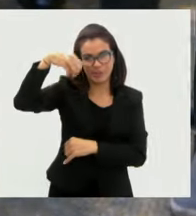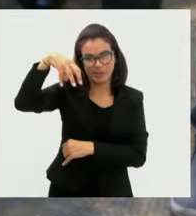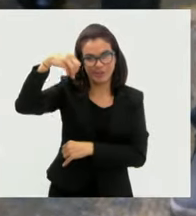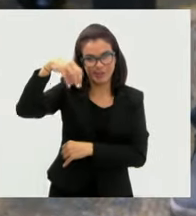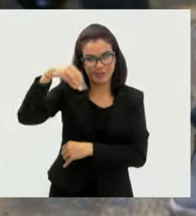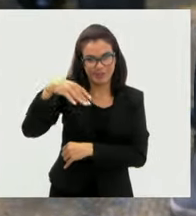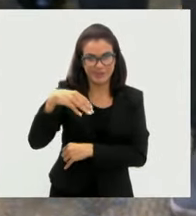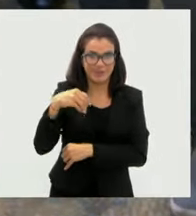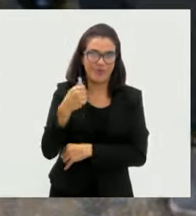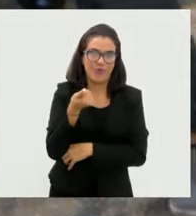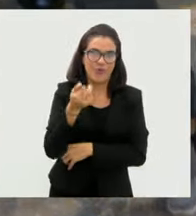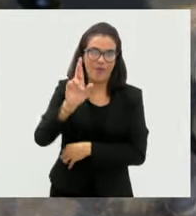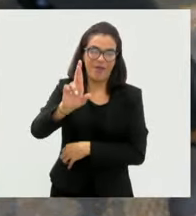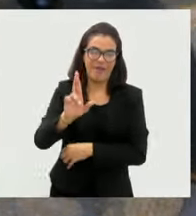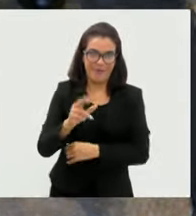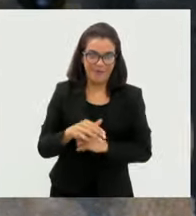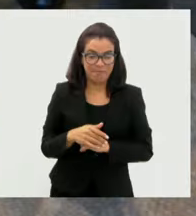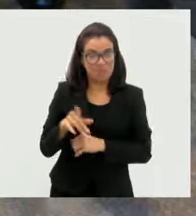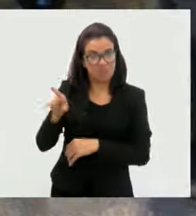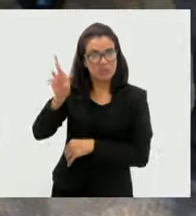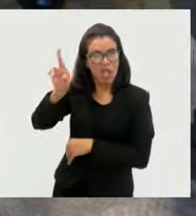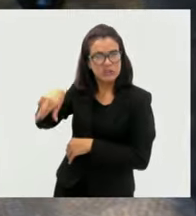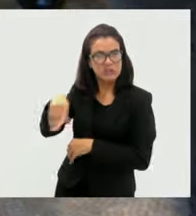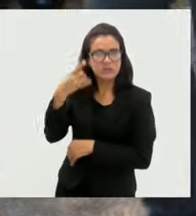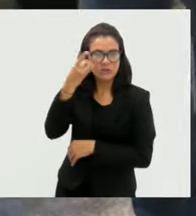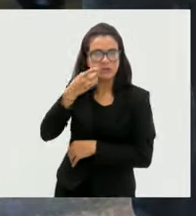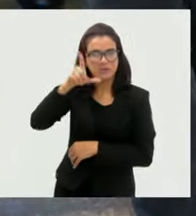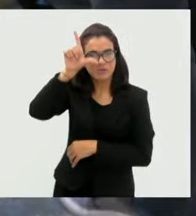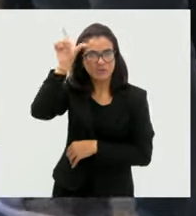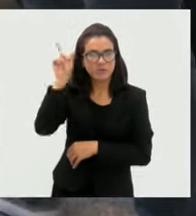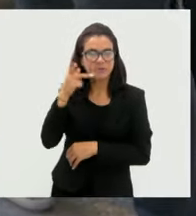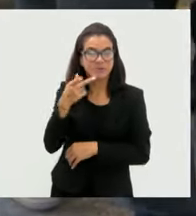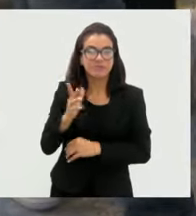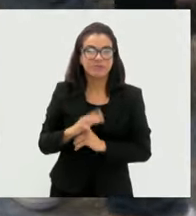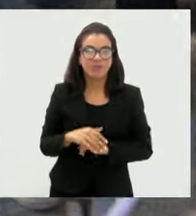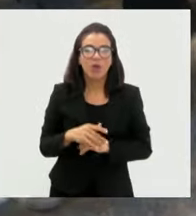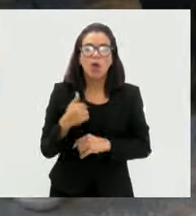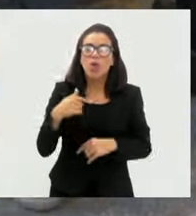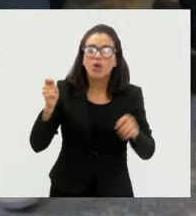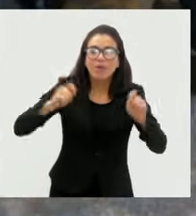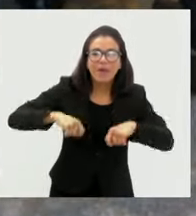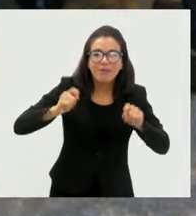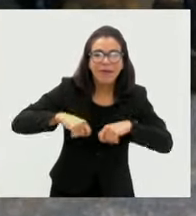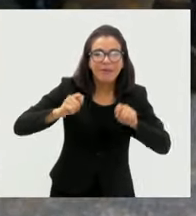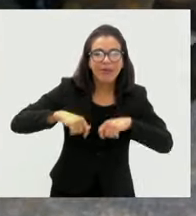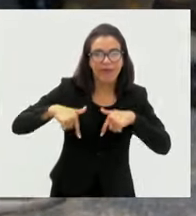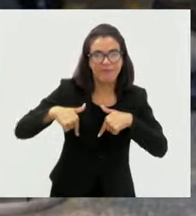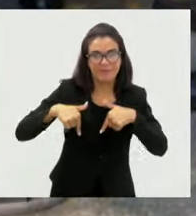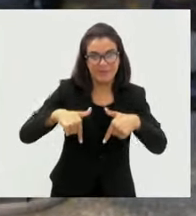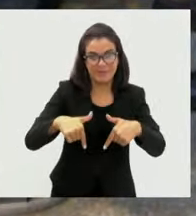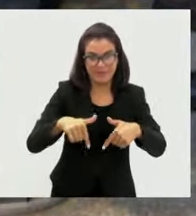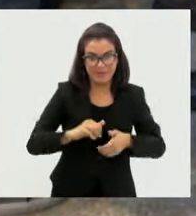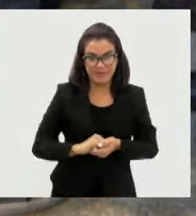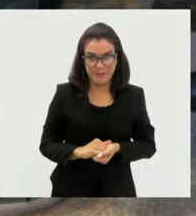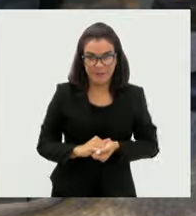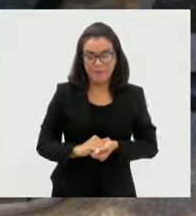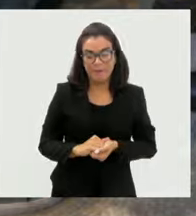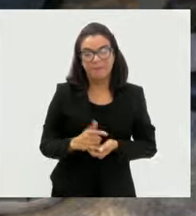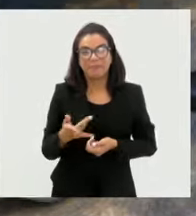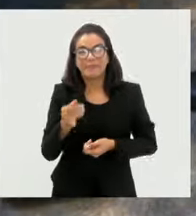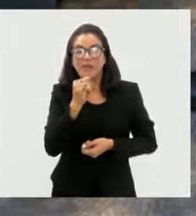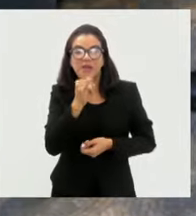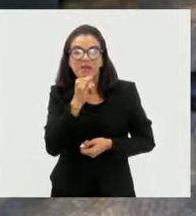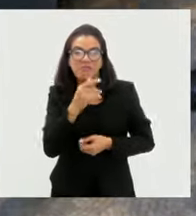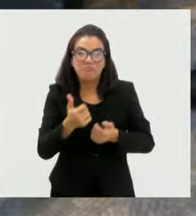razão. Então, é, isso está dentro daquela coisa, o que, que eu posso fazer para dar, ainda que seja uma